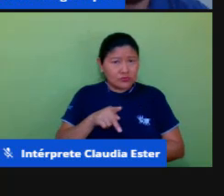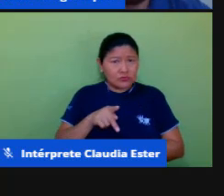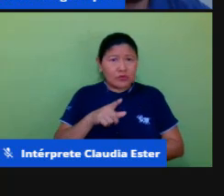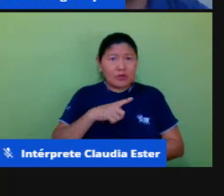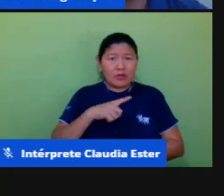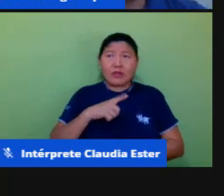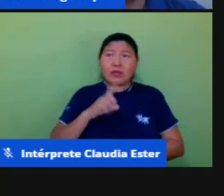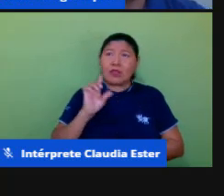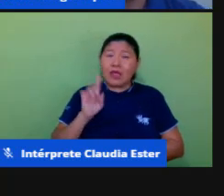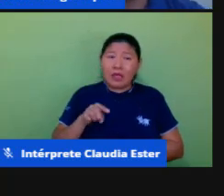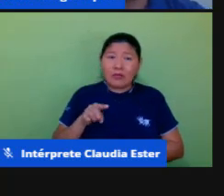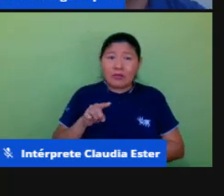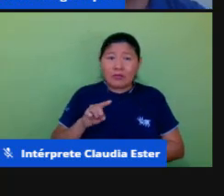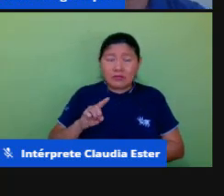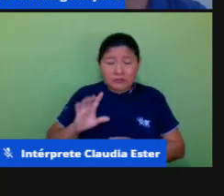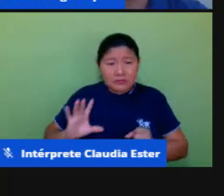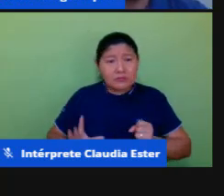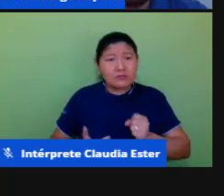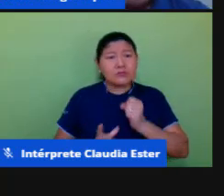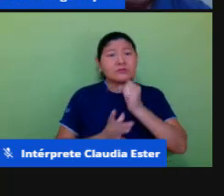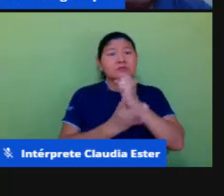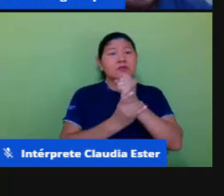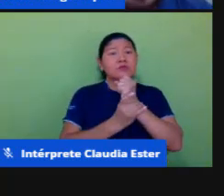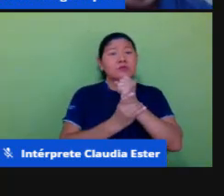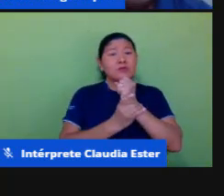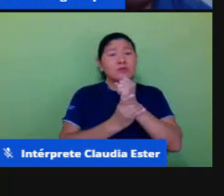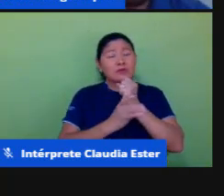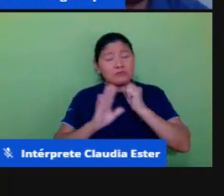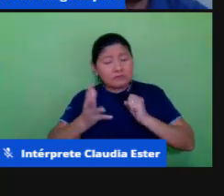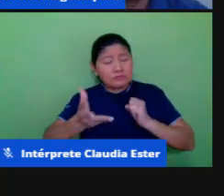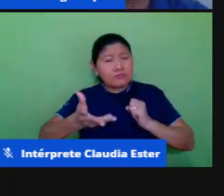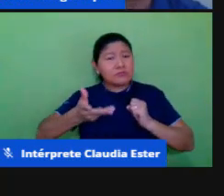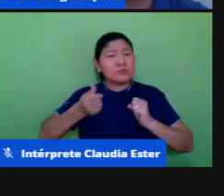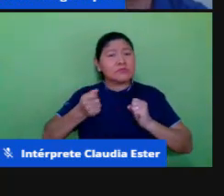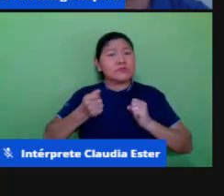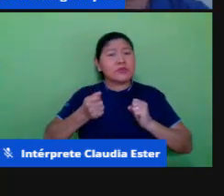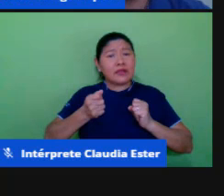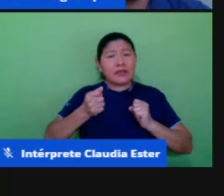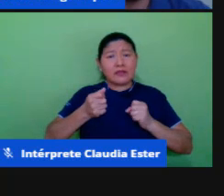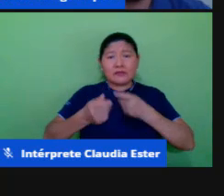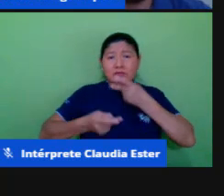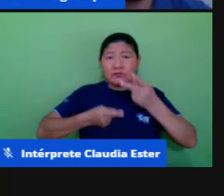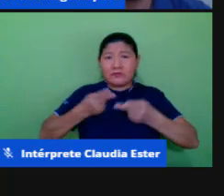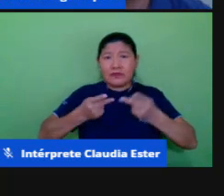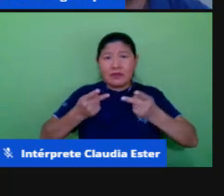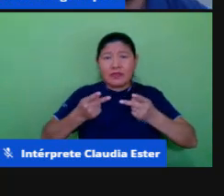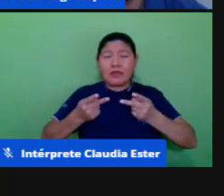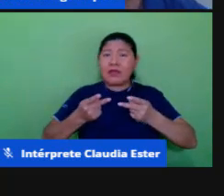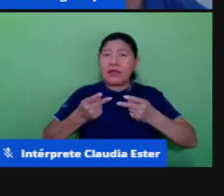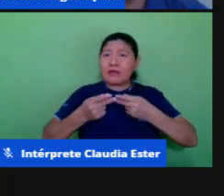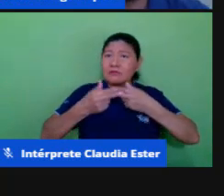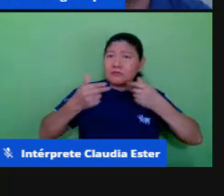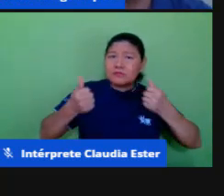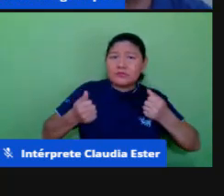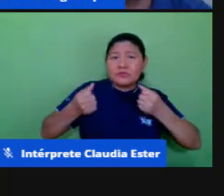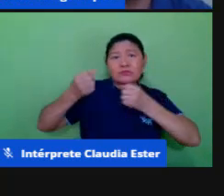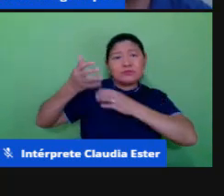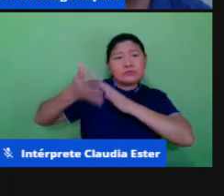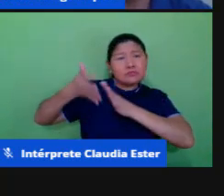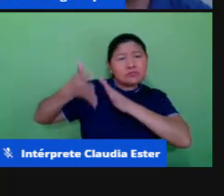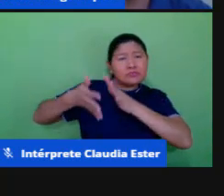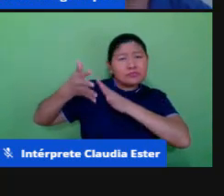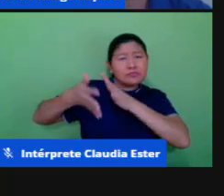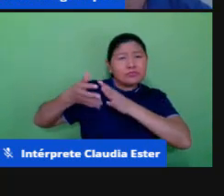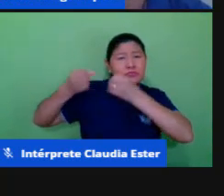é o domínio da retórica, o domínio a conseguir falar em público Isso traz para nós, e nós percebemos isso nos nossos alunos